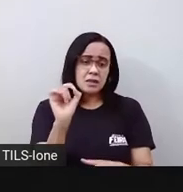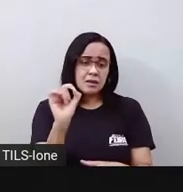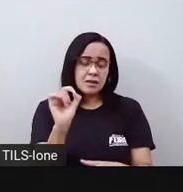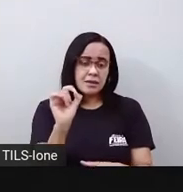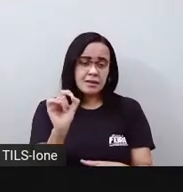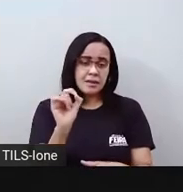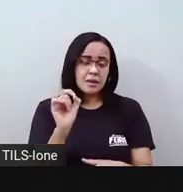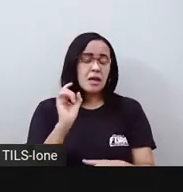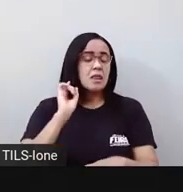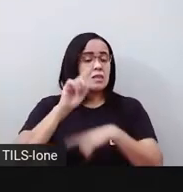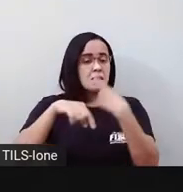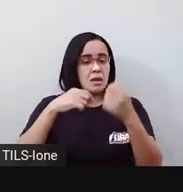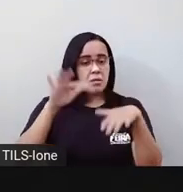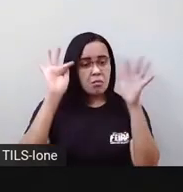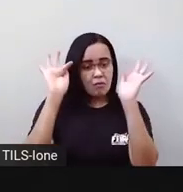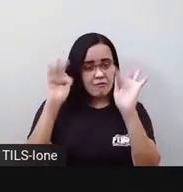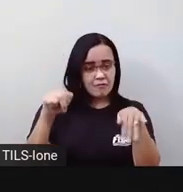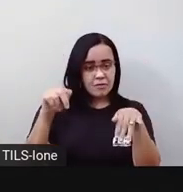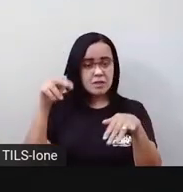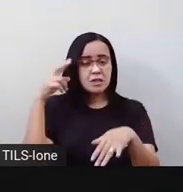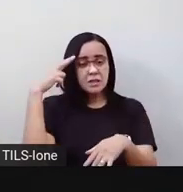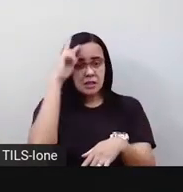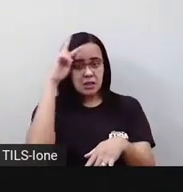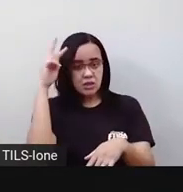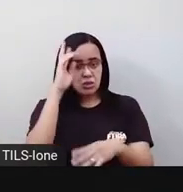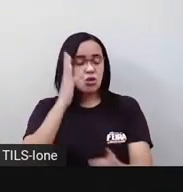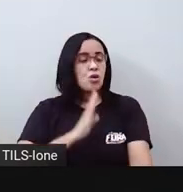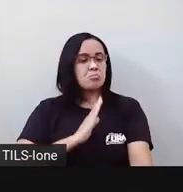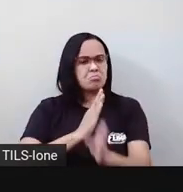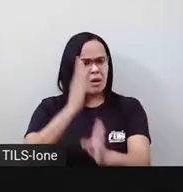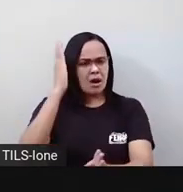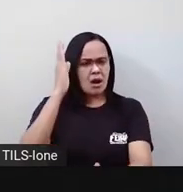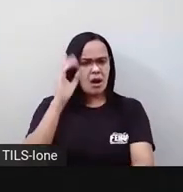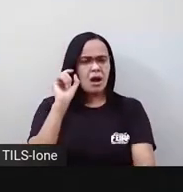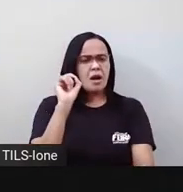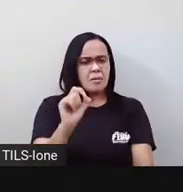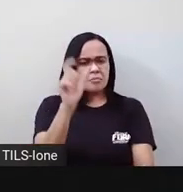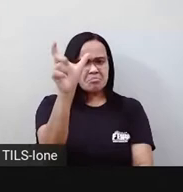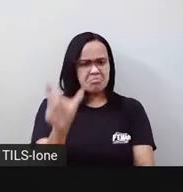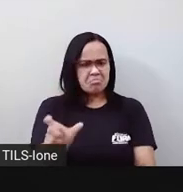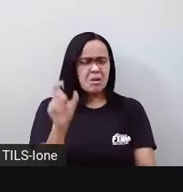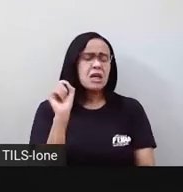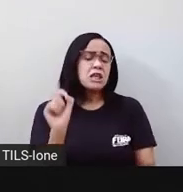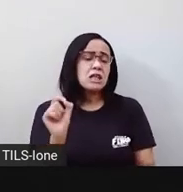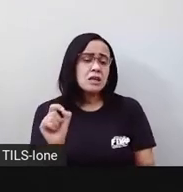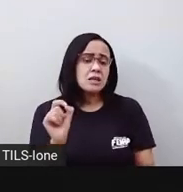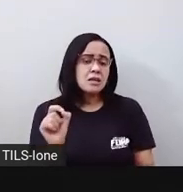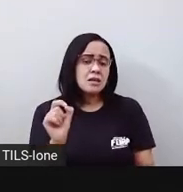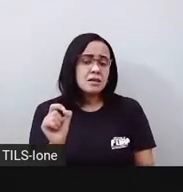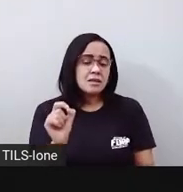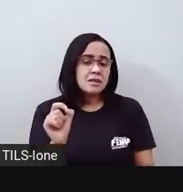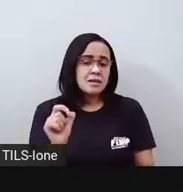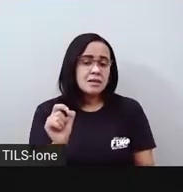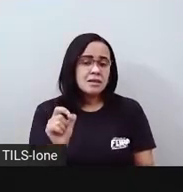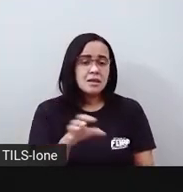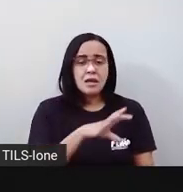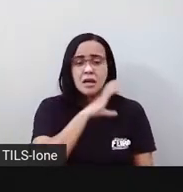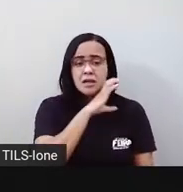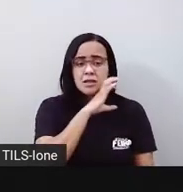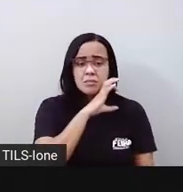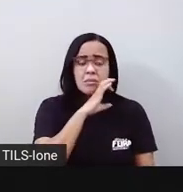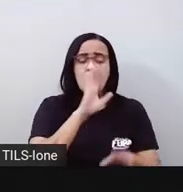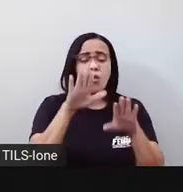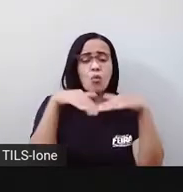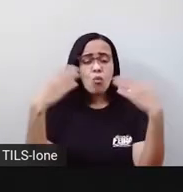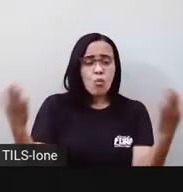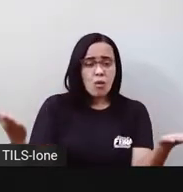vai descobrir quem realmente pegou esse biscoito. Então, number one, o